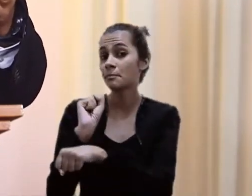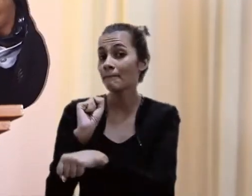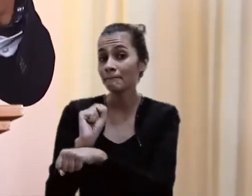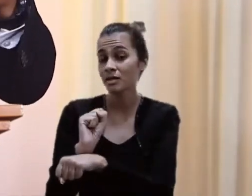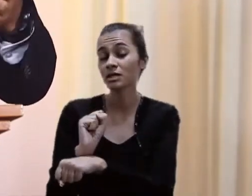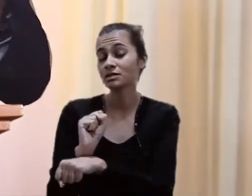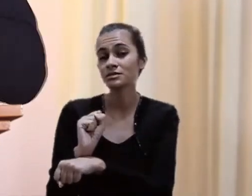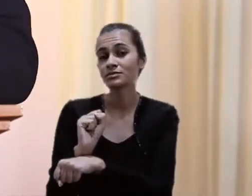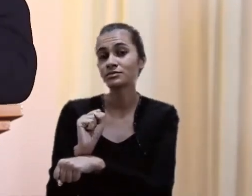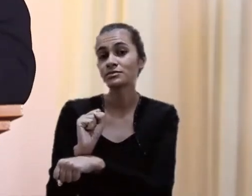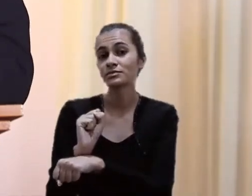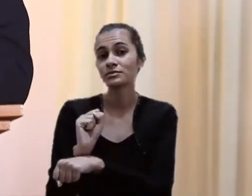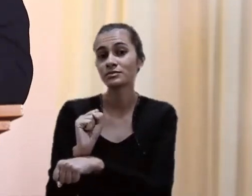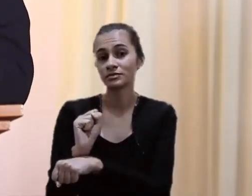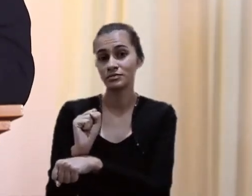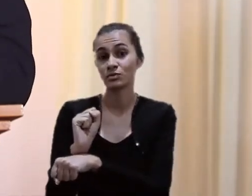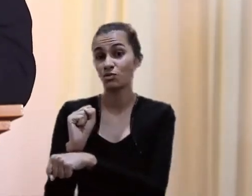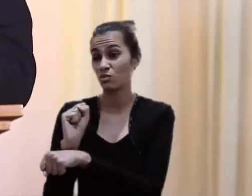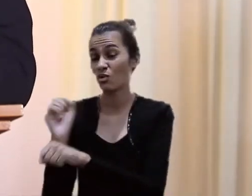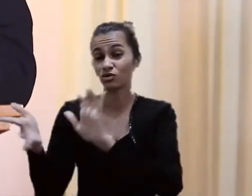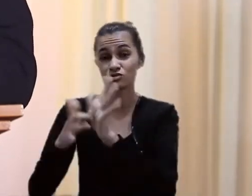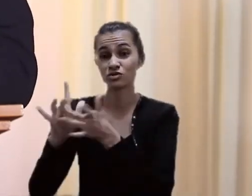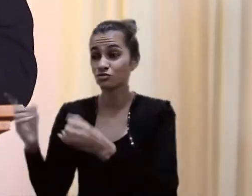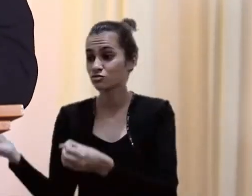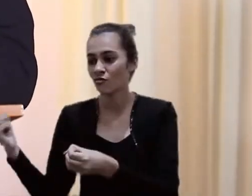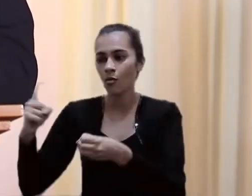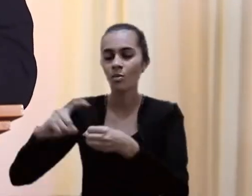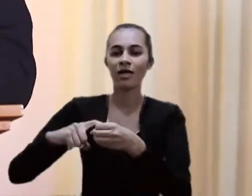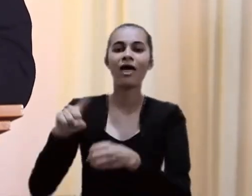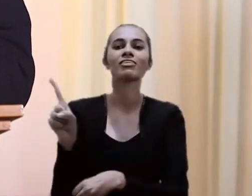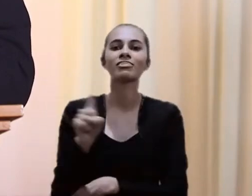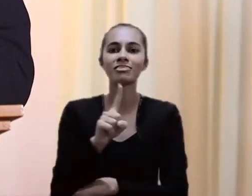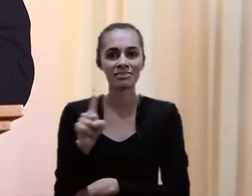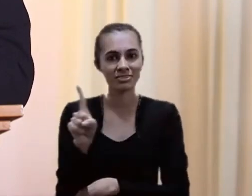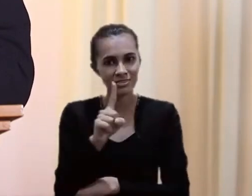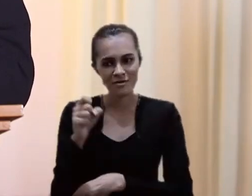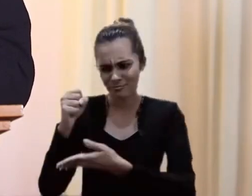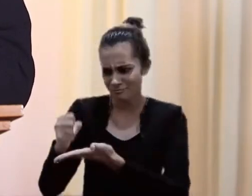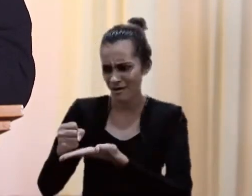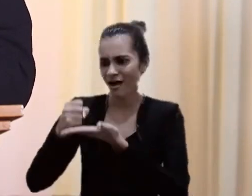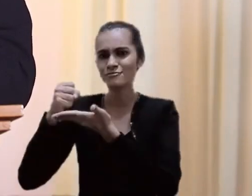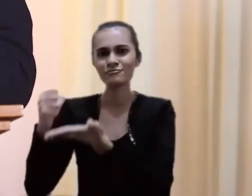mas apressando a volta do nosso Senhor Jesus Cristo.